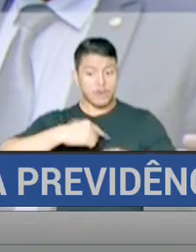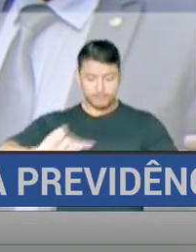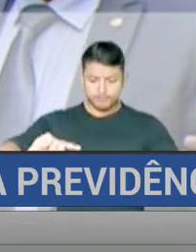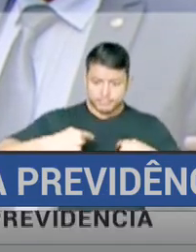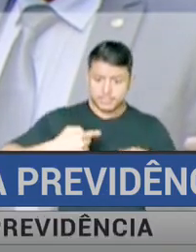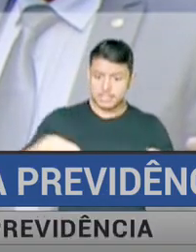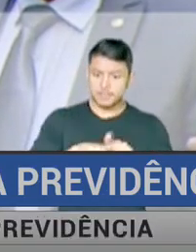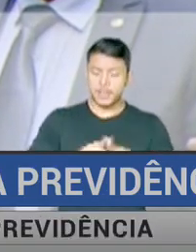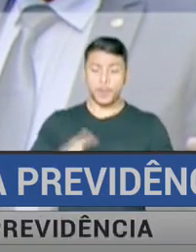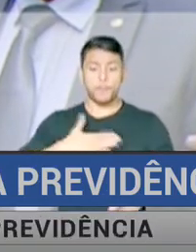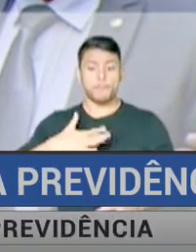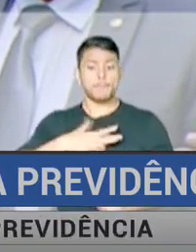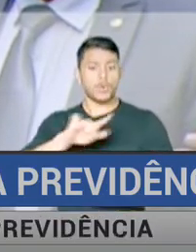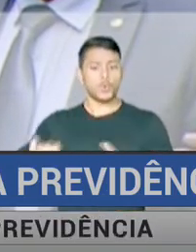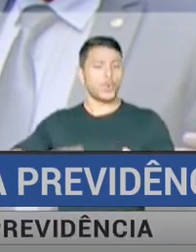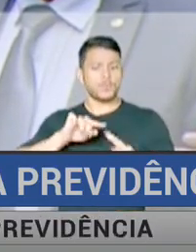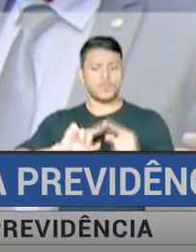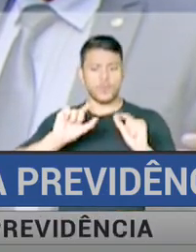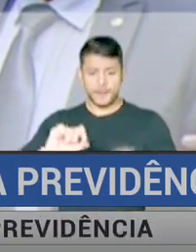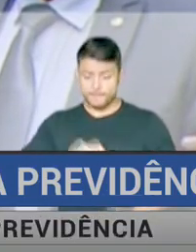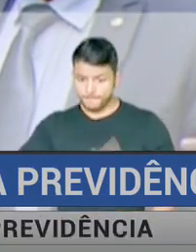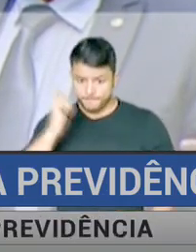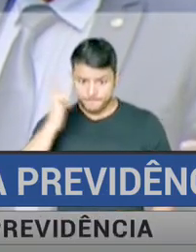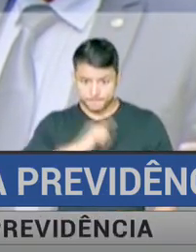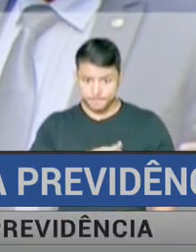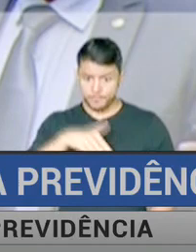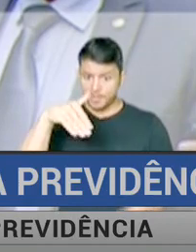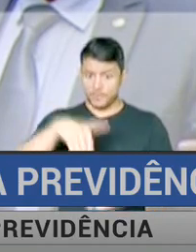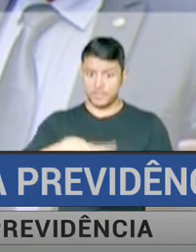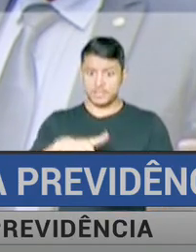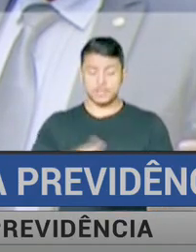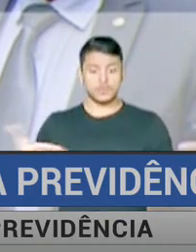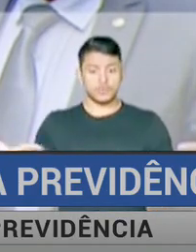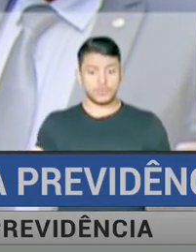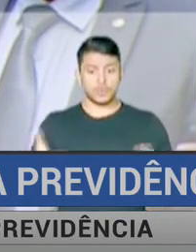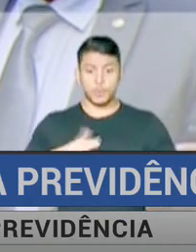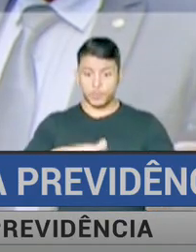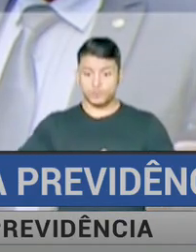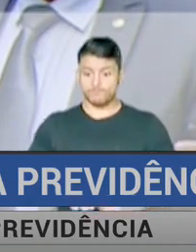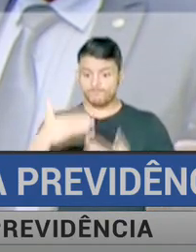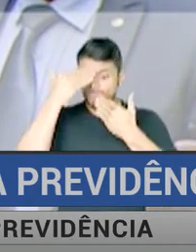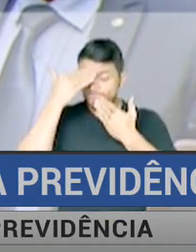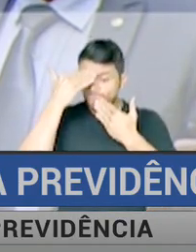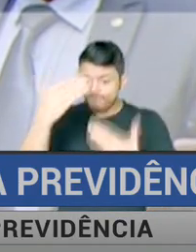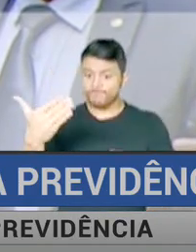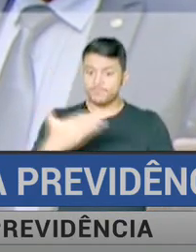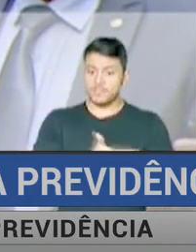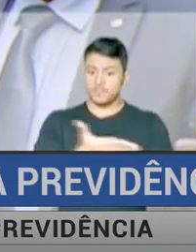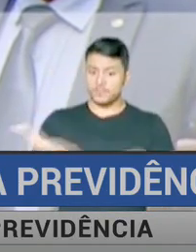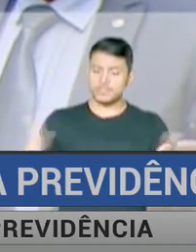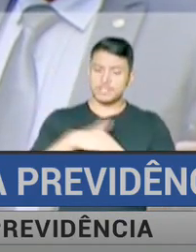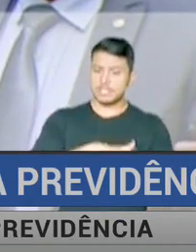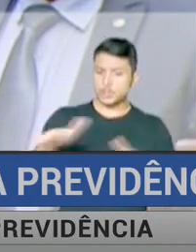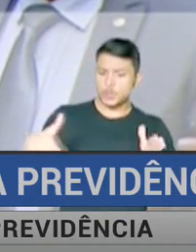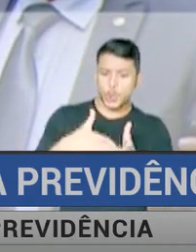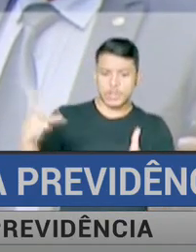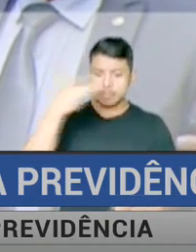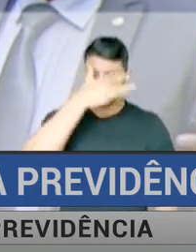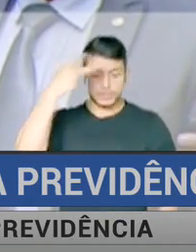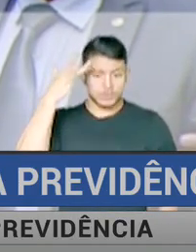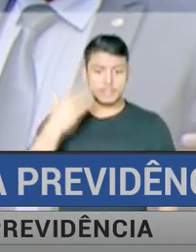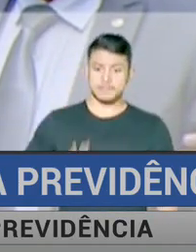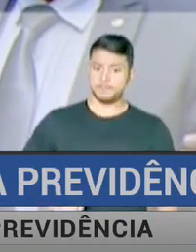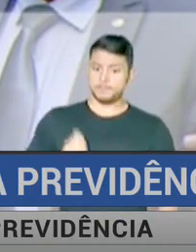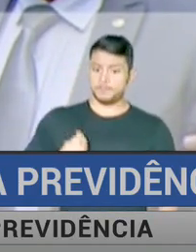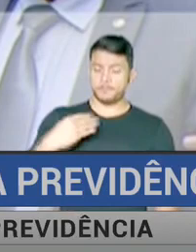que era trazer a Câmara até a votação do dia de hoje. E é por isso que eu agradeço muito a todos os presentes, a